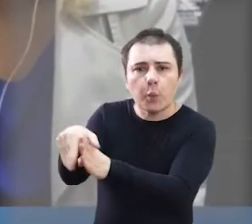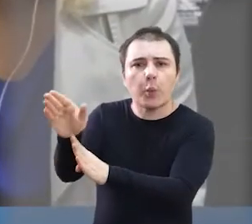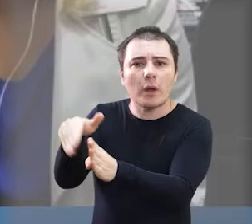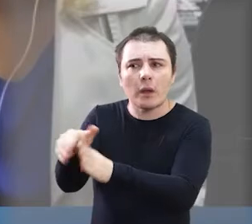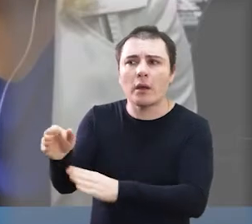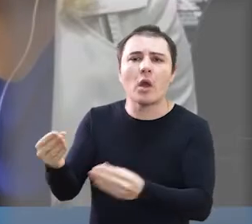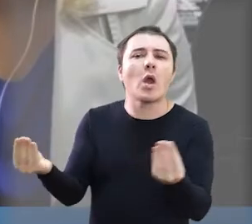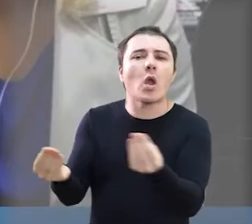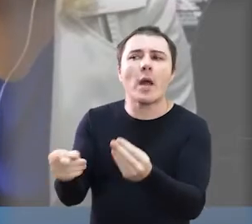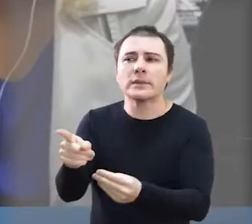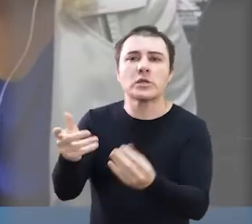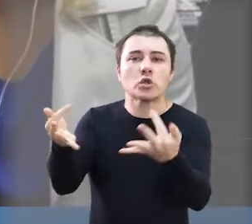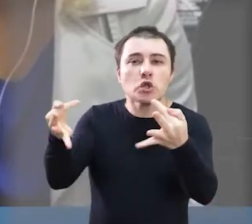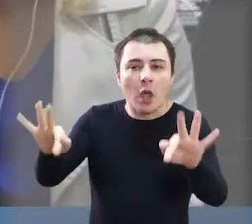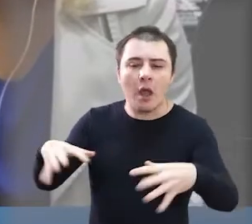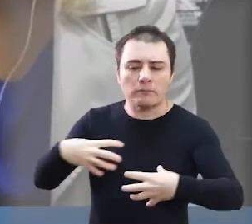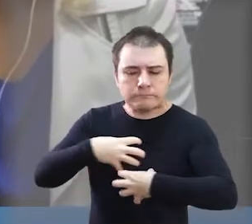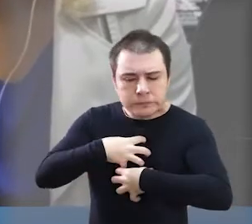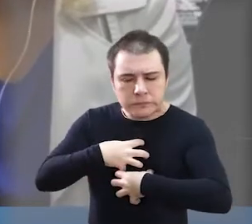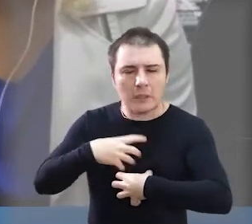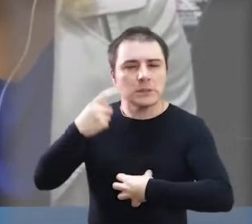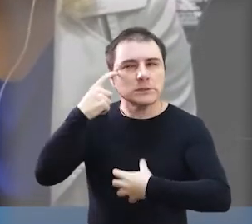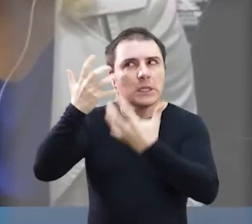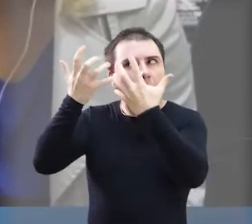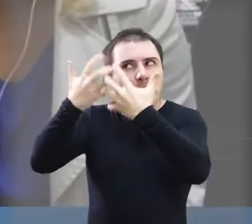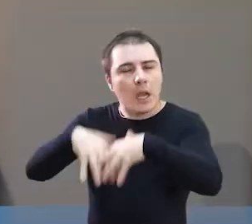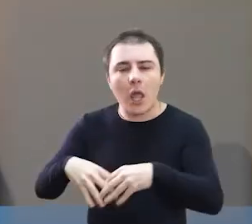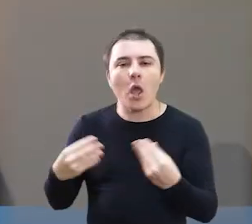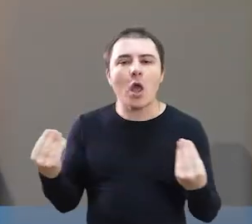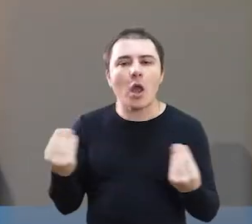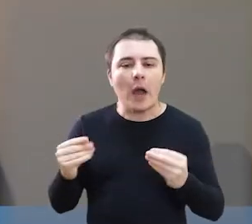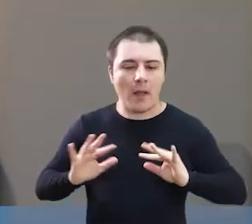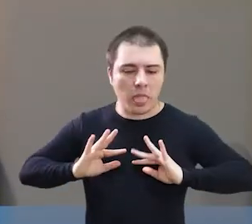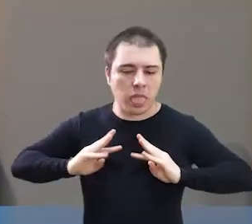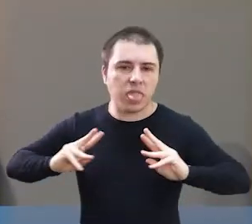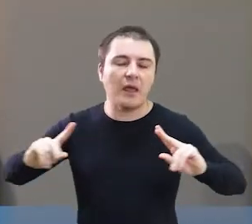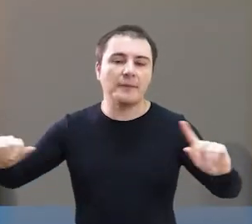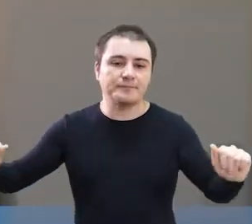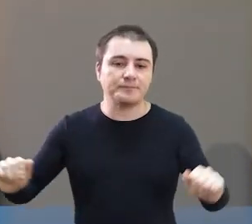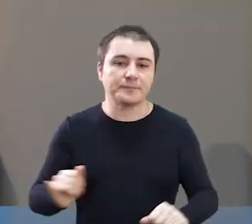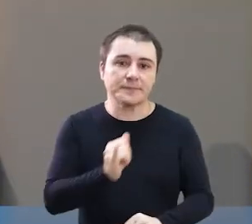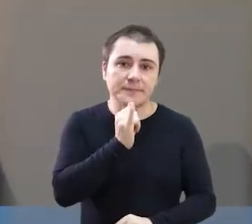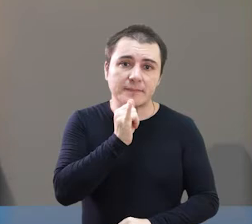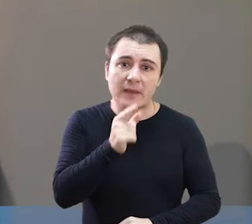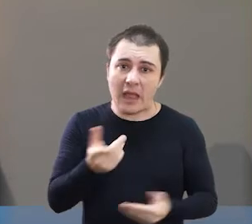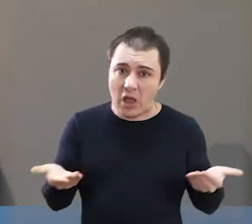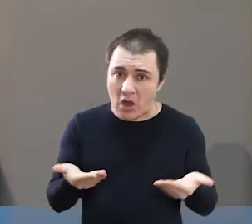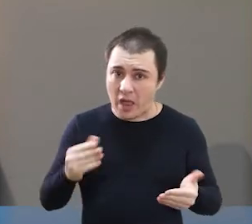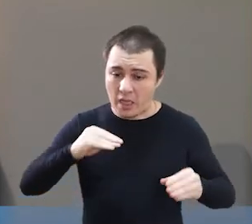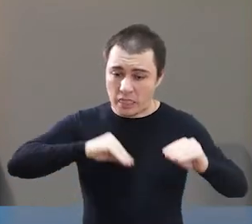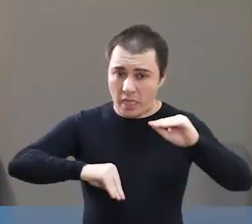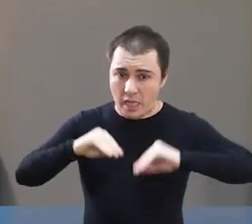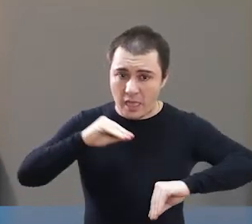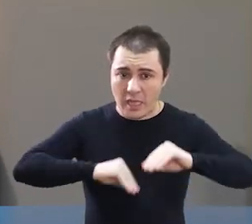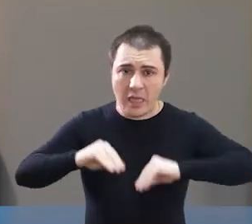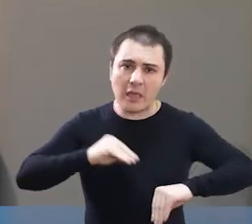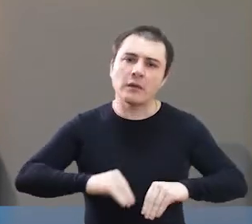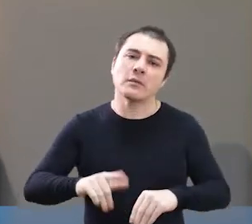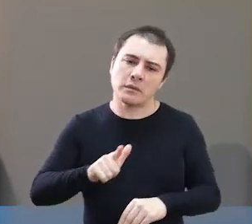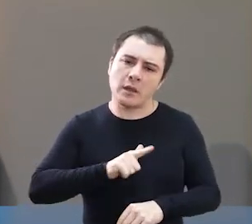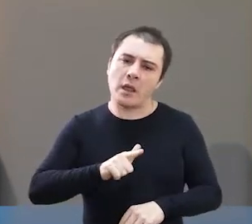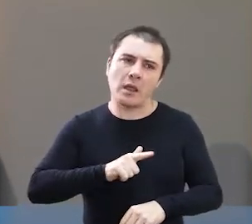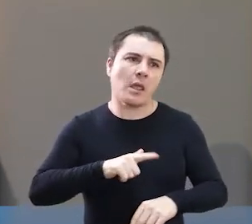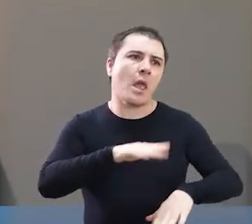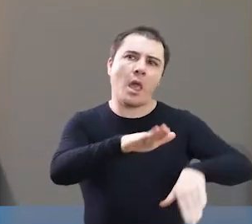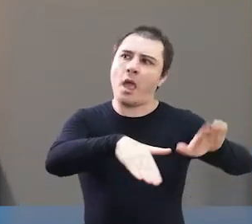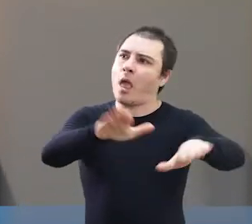a ser um facilitador para que você elabore cada fase do seu luto, né? Por exemplo, essa questão da depressão, que